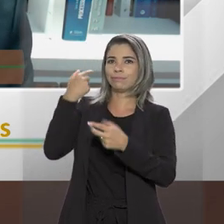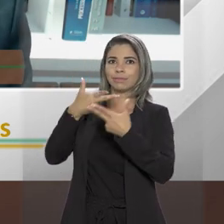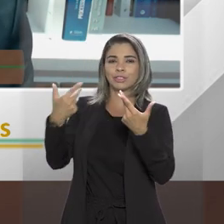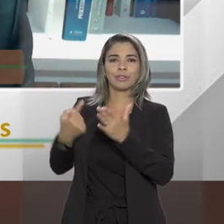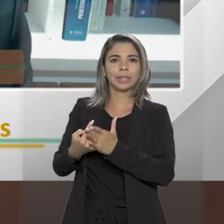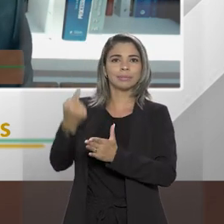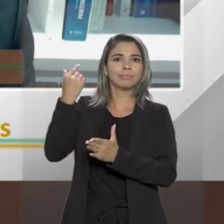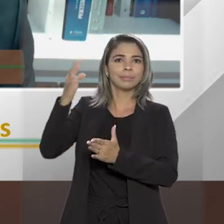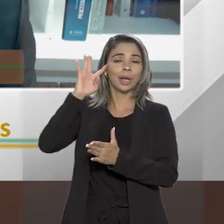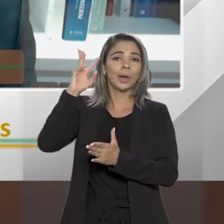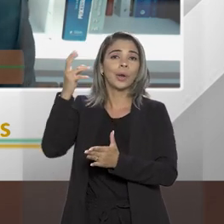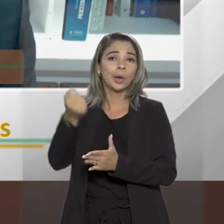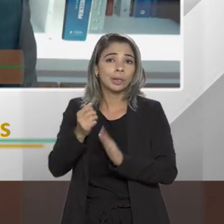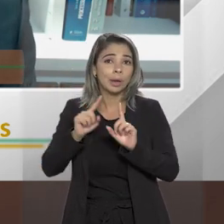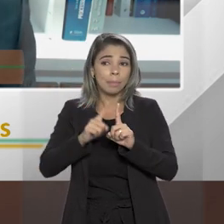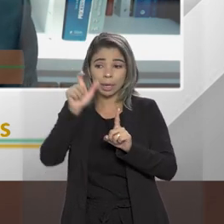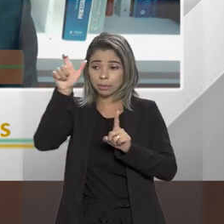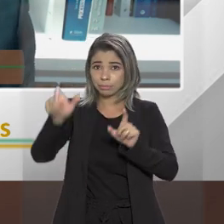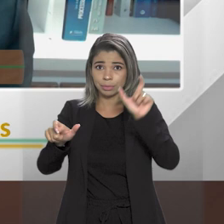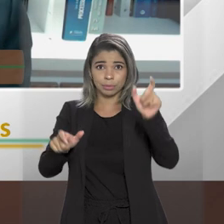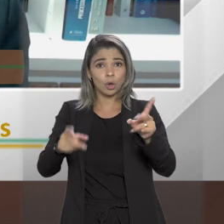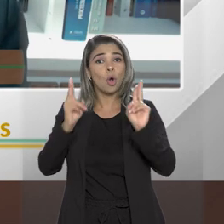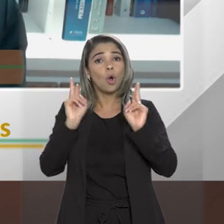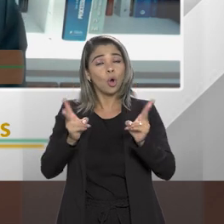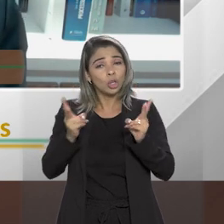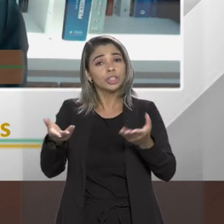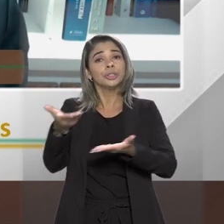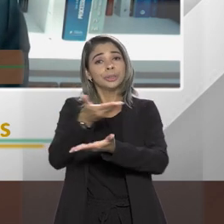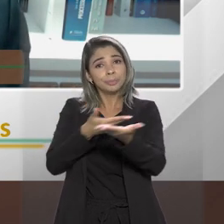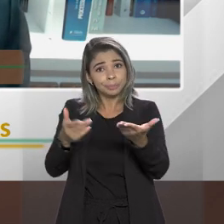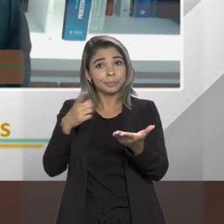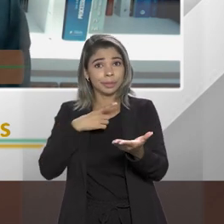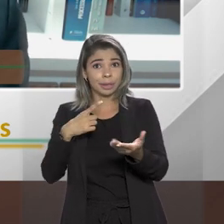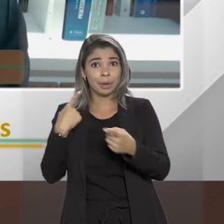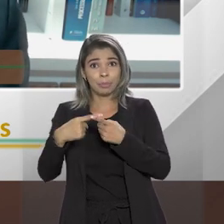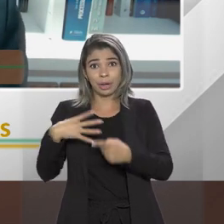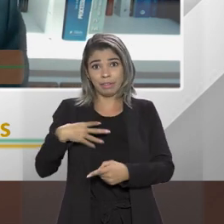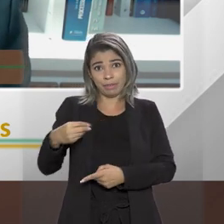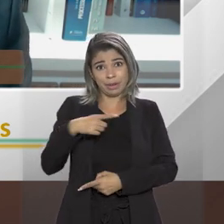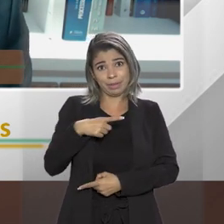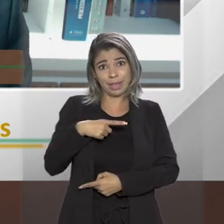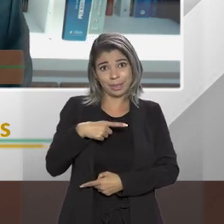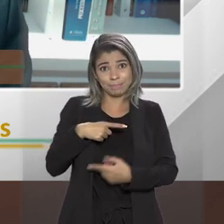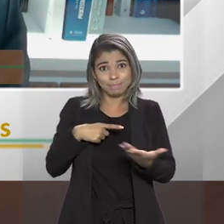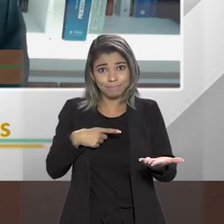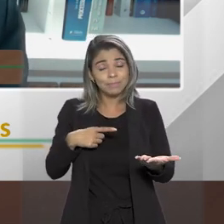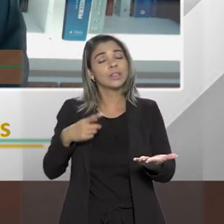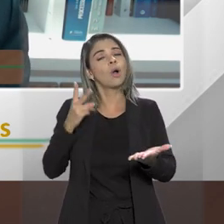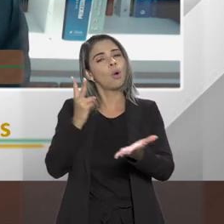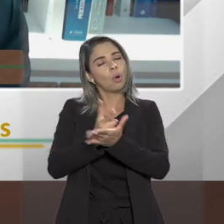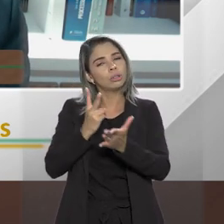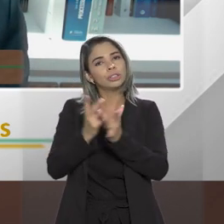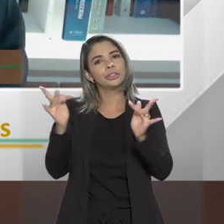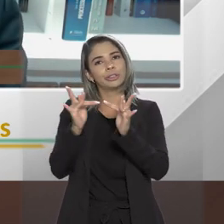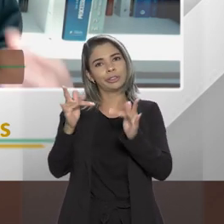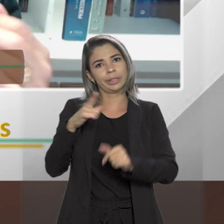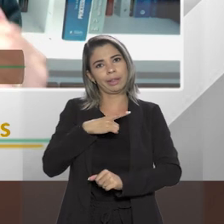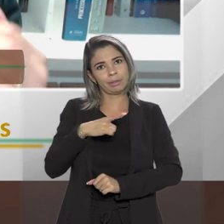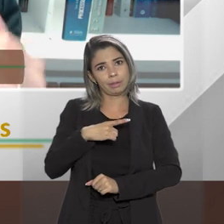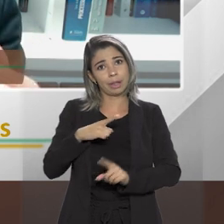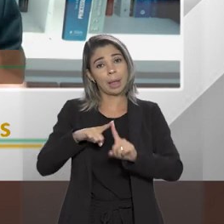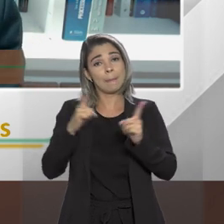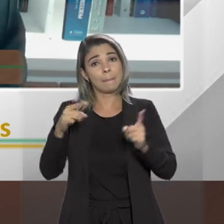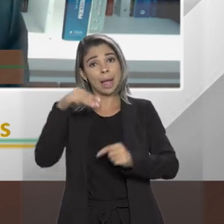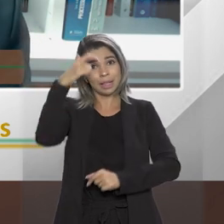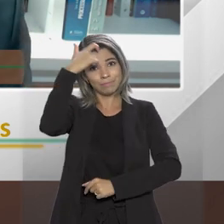Mas as partes vão continuar tendo um relacionamento, porque, afinal de contas, elas têm um filho. A mediação pode, nesse caso,